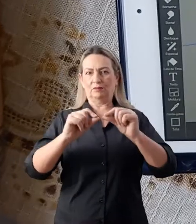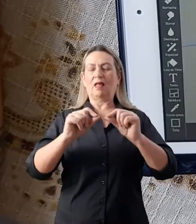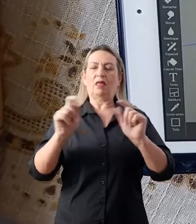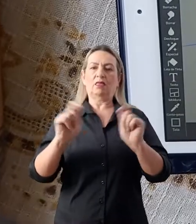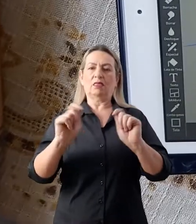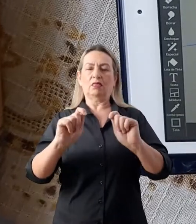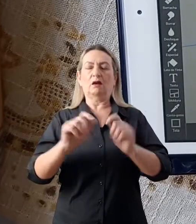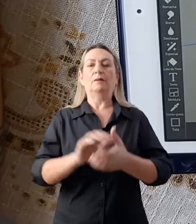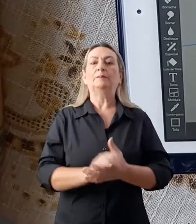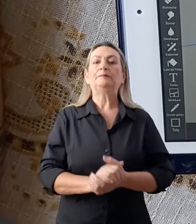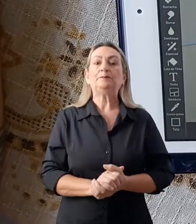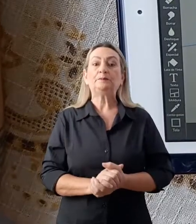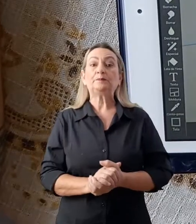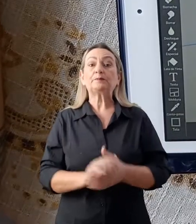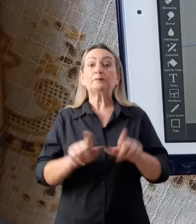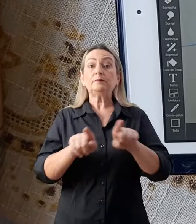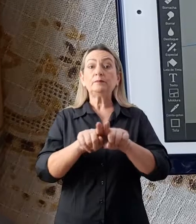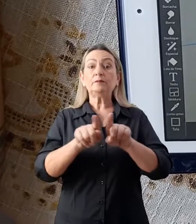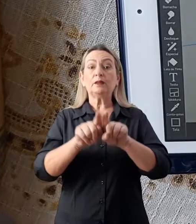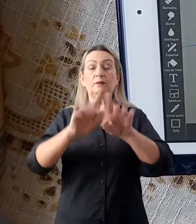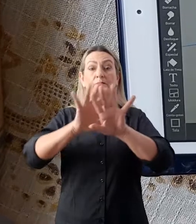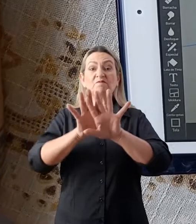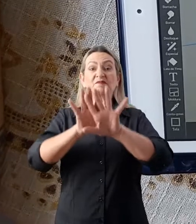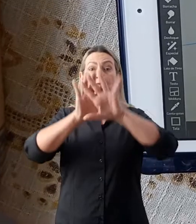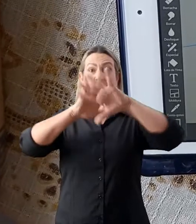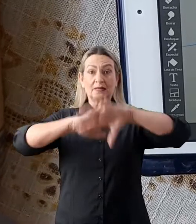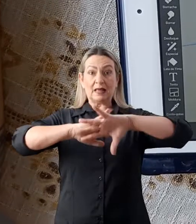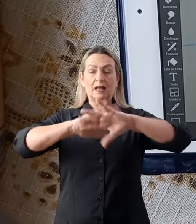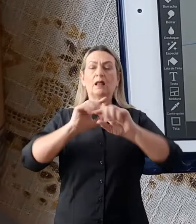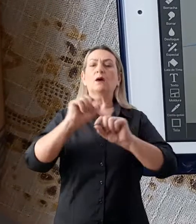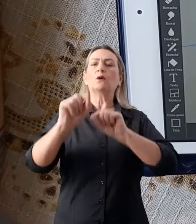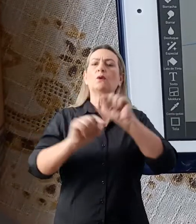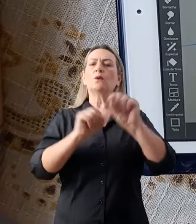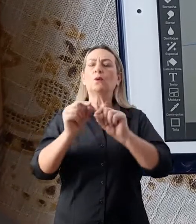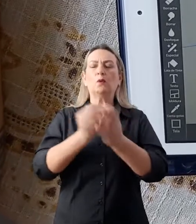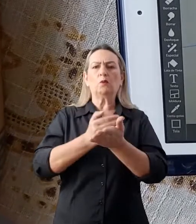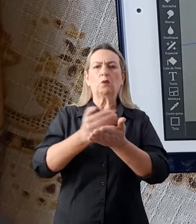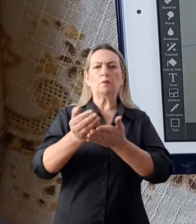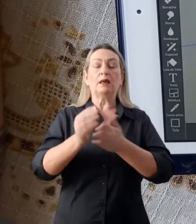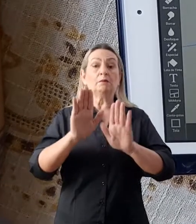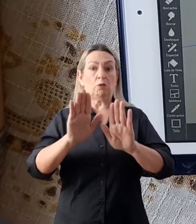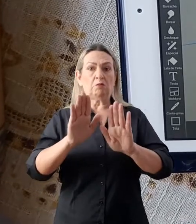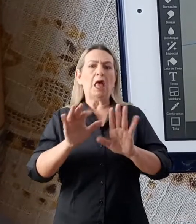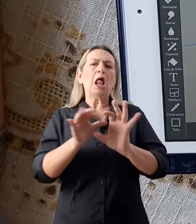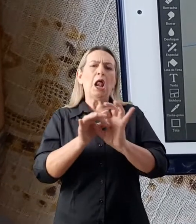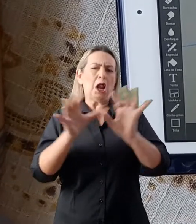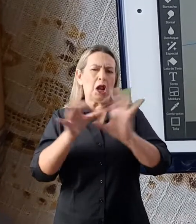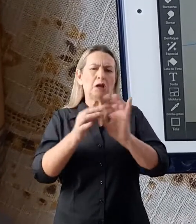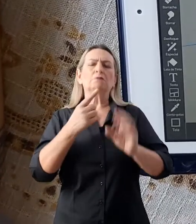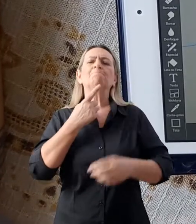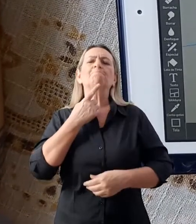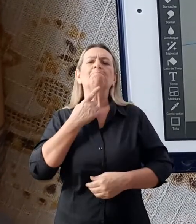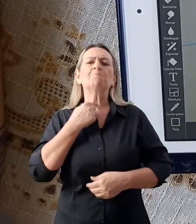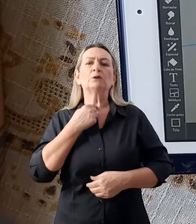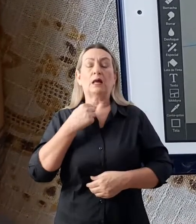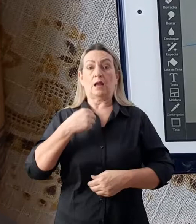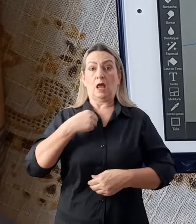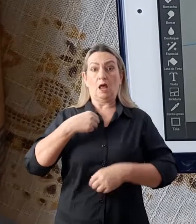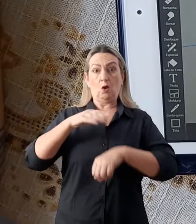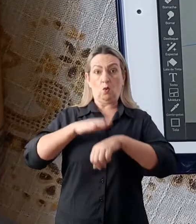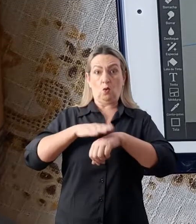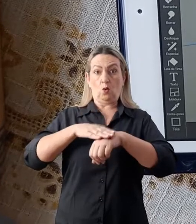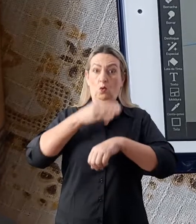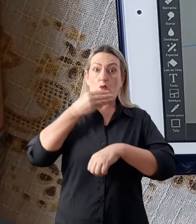mandalas, elas começam geralmente, né, claro que tudo isso é muito livre, mas eu gosto de começar pelo